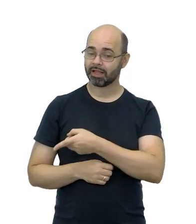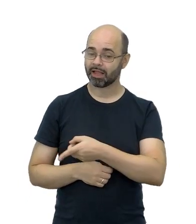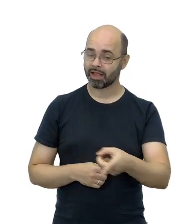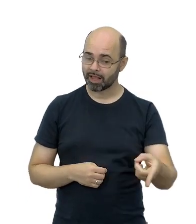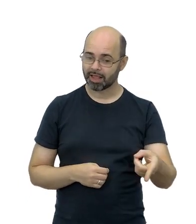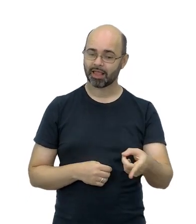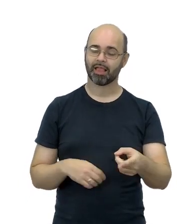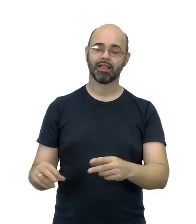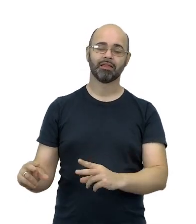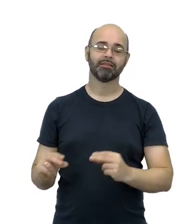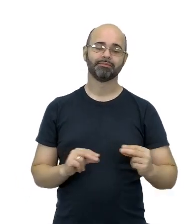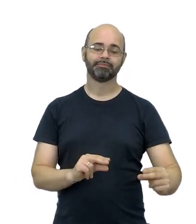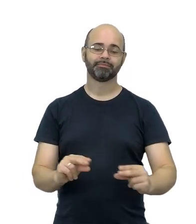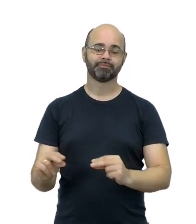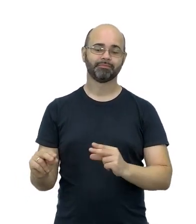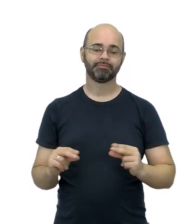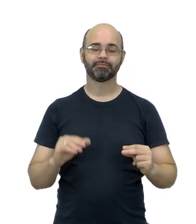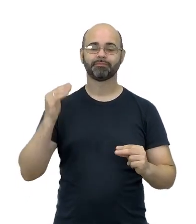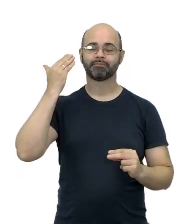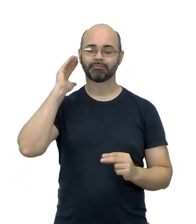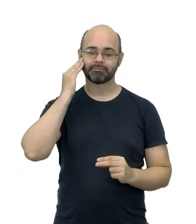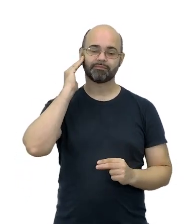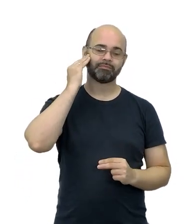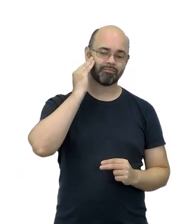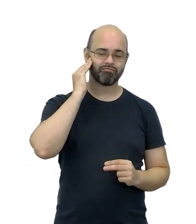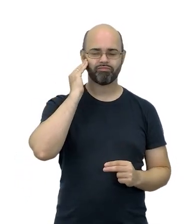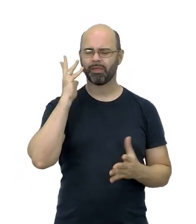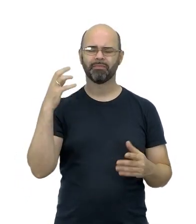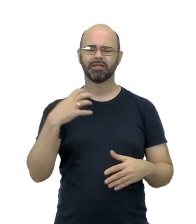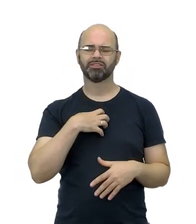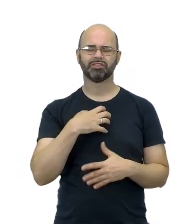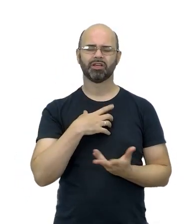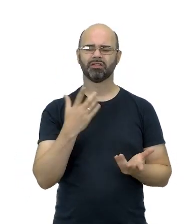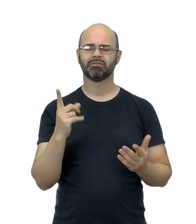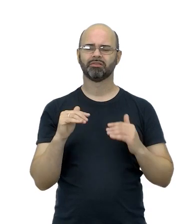e eles vão perpassando aí por isso, não de uma forma linear, né,